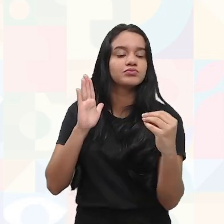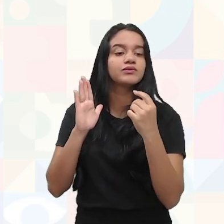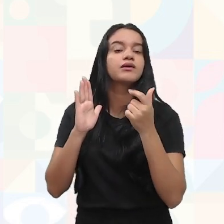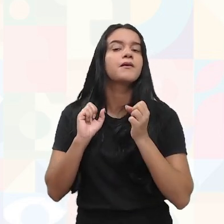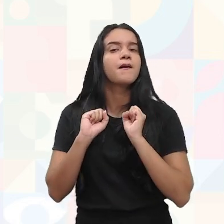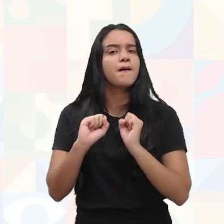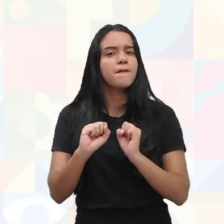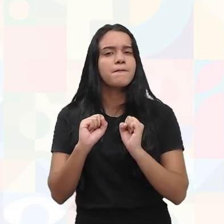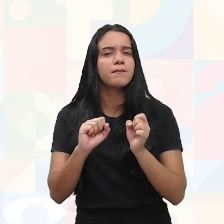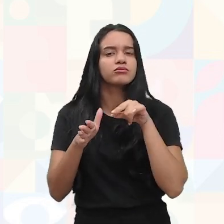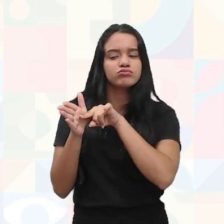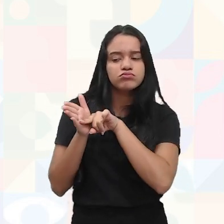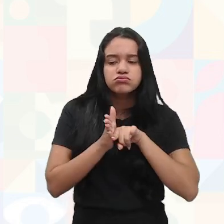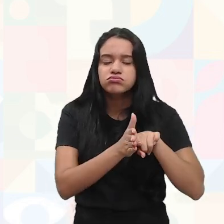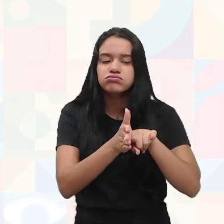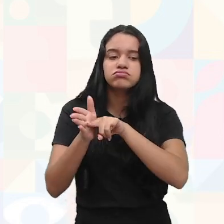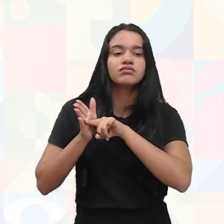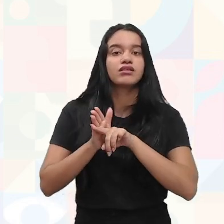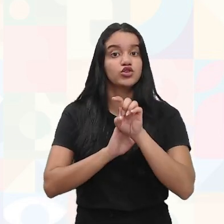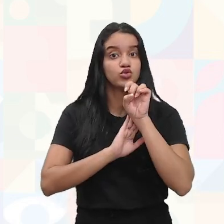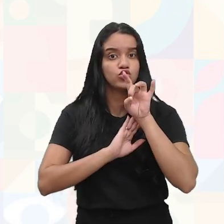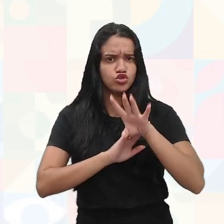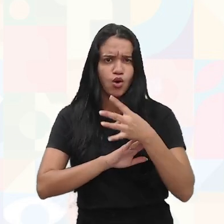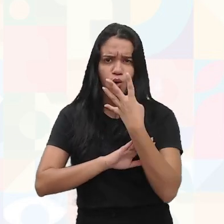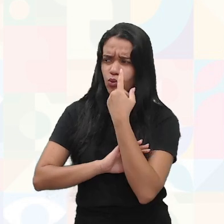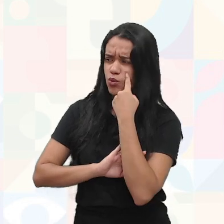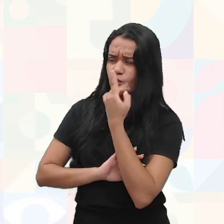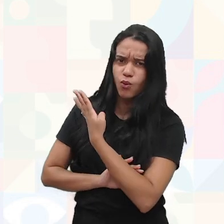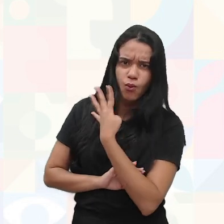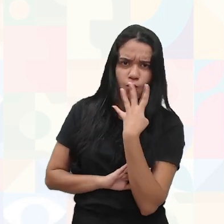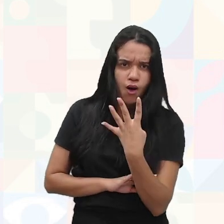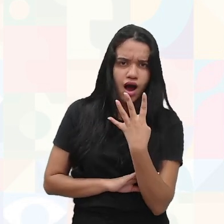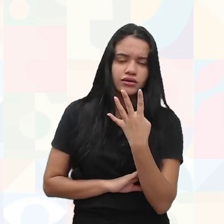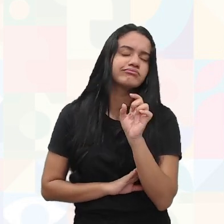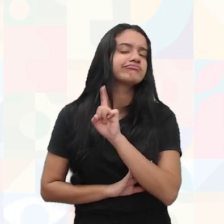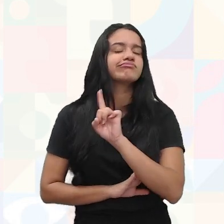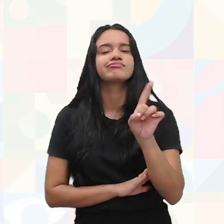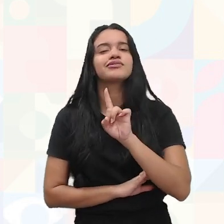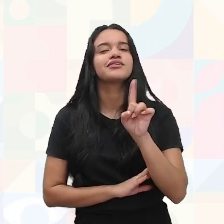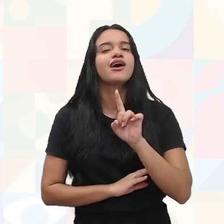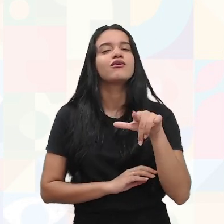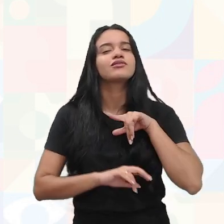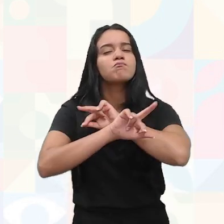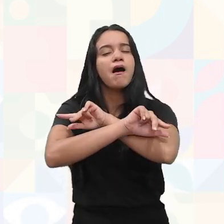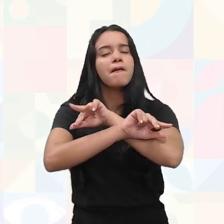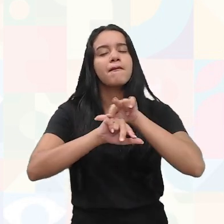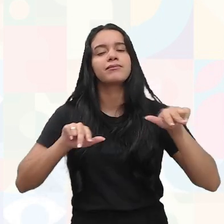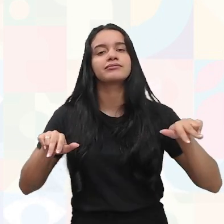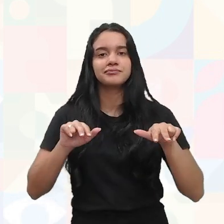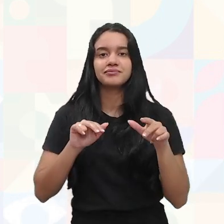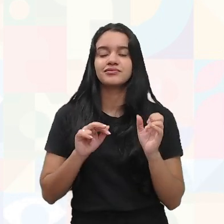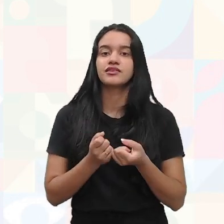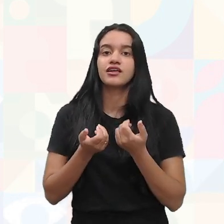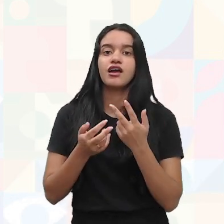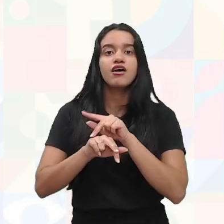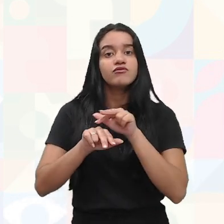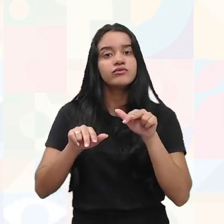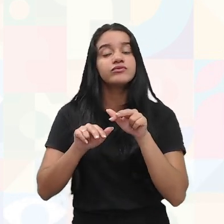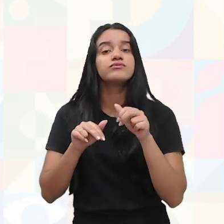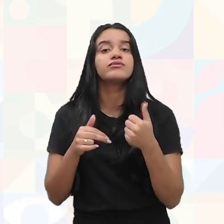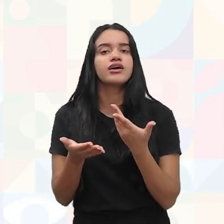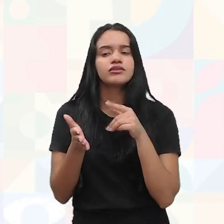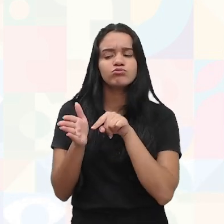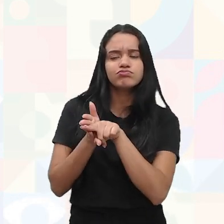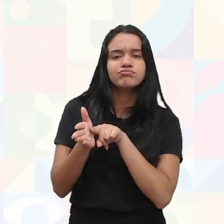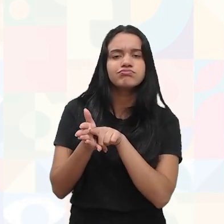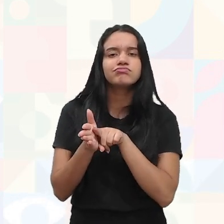gente possa ir explorando. Não são só esses 4, tá? São muitos, infinitos. Vários modelos que a gente vai explorando e vendo o que se adequa